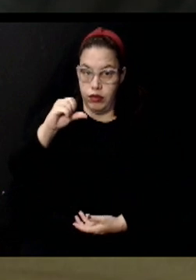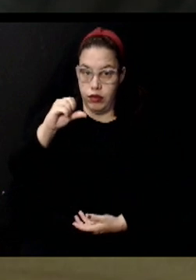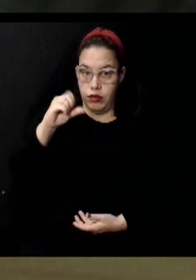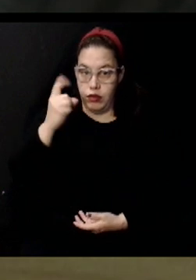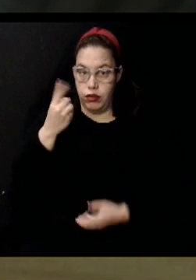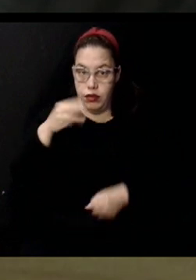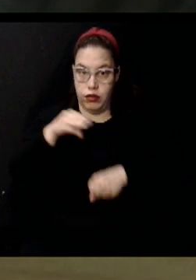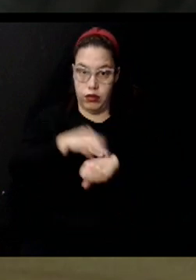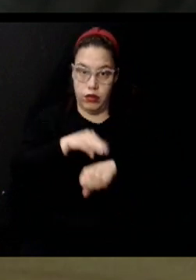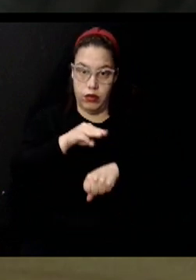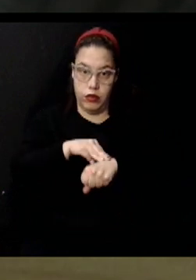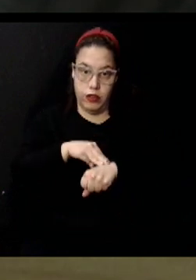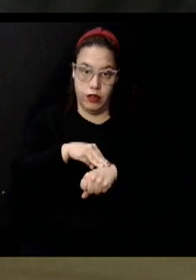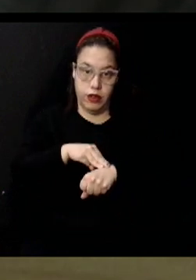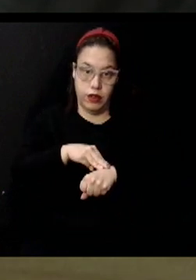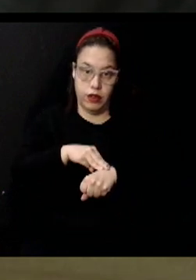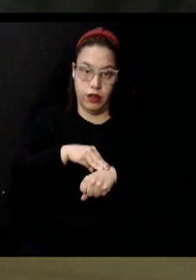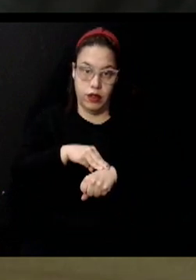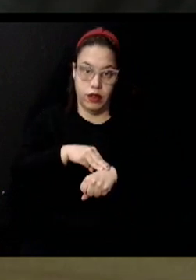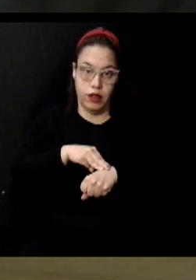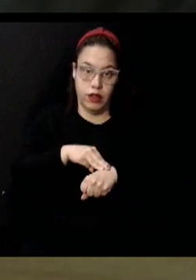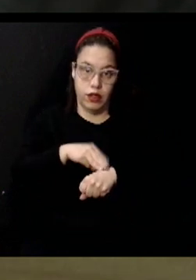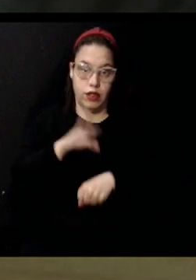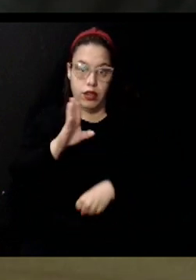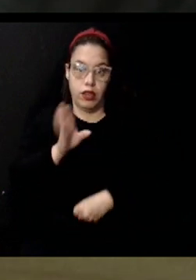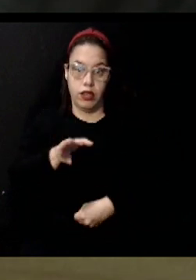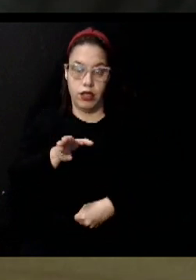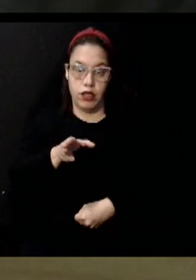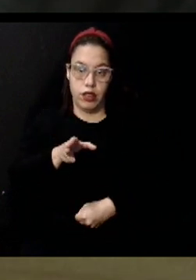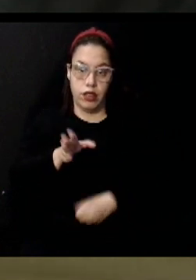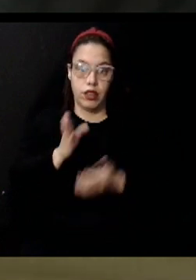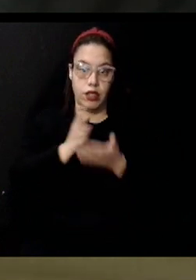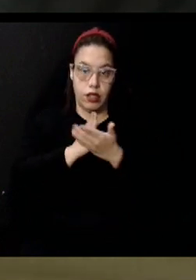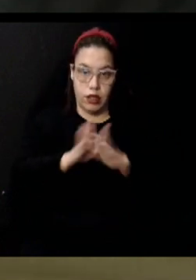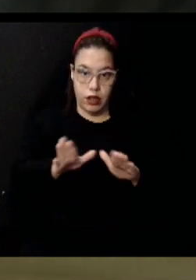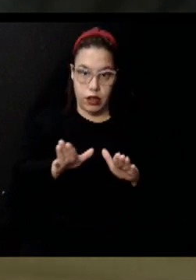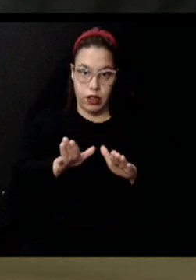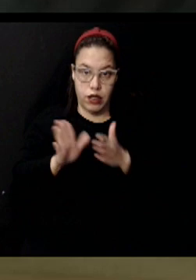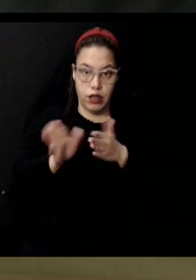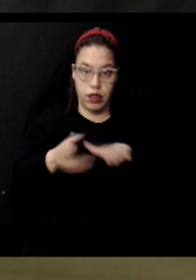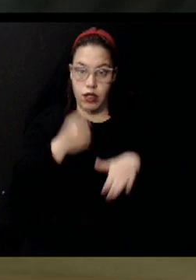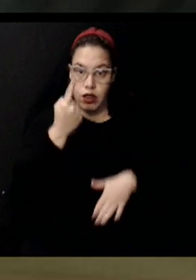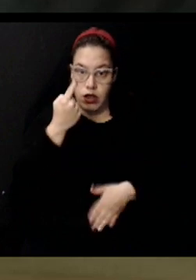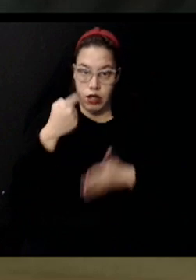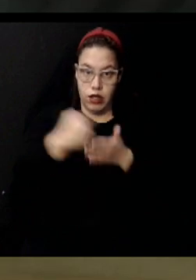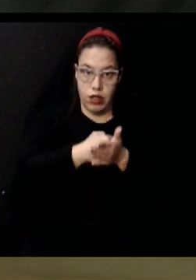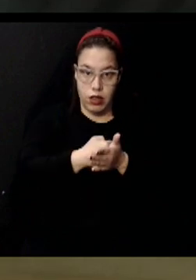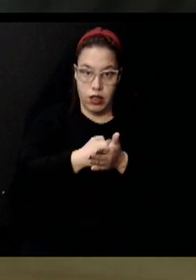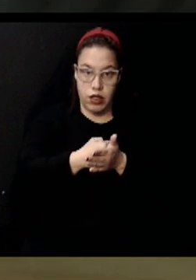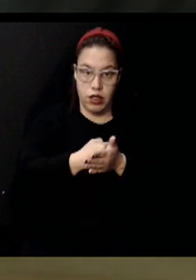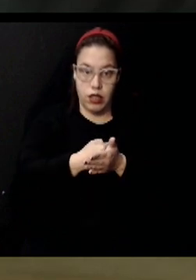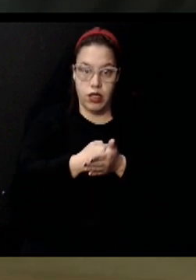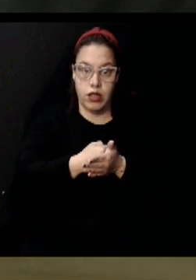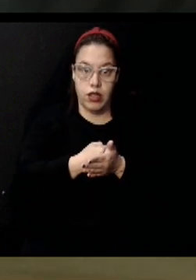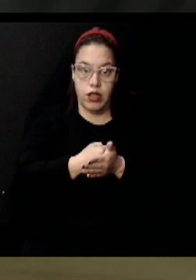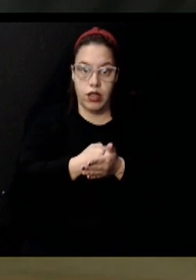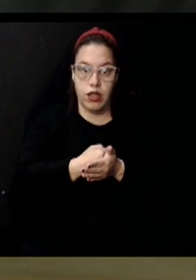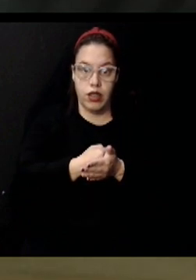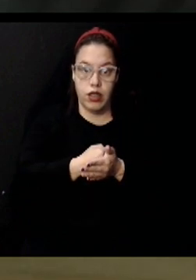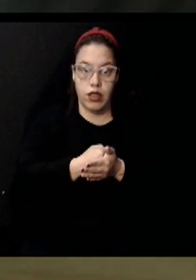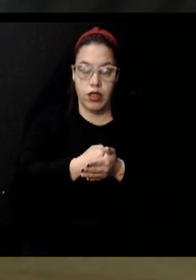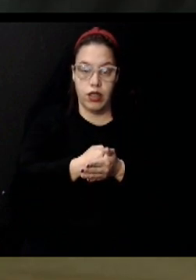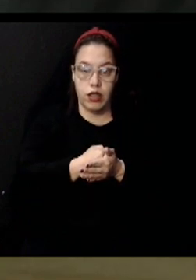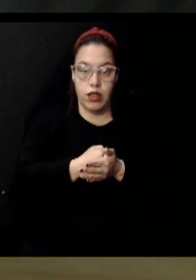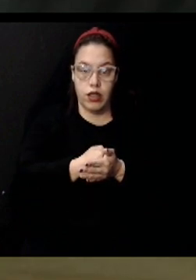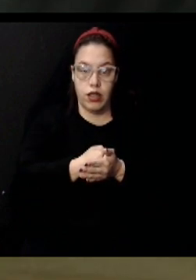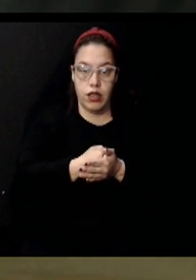9h01 minutinhos. Vamos lá então, né, daqui a pouco a gente vai para o encerramento. Produção, manda mais uma pergunta para a gente, por favor. Se tiver, pode mandar aí,